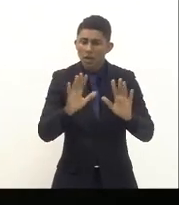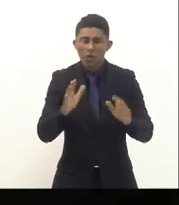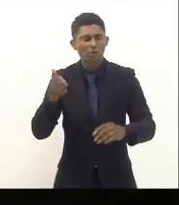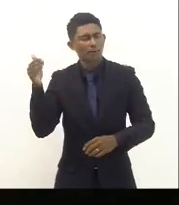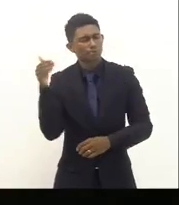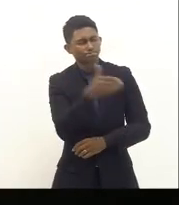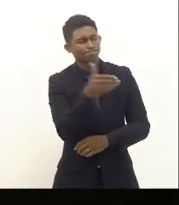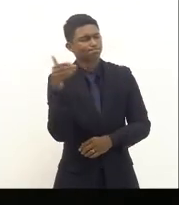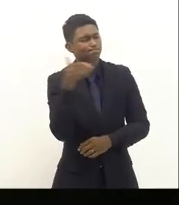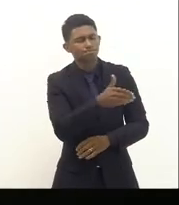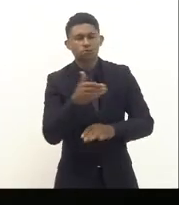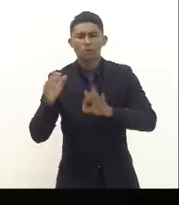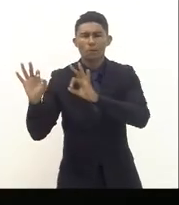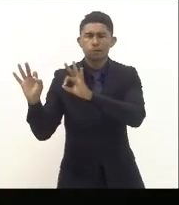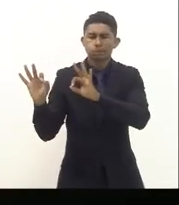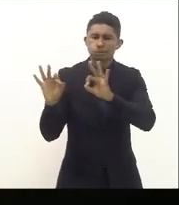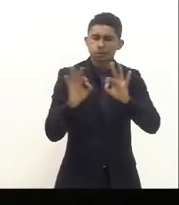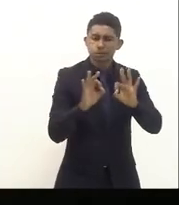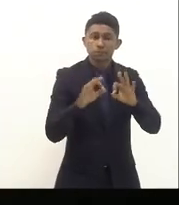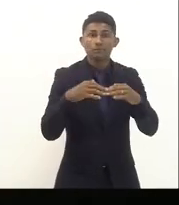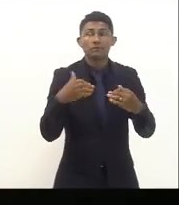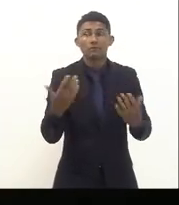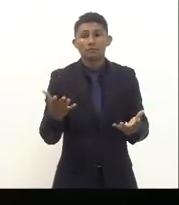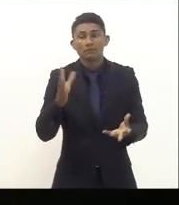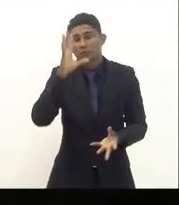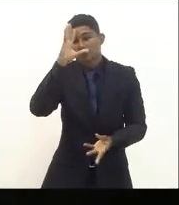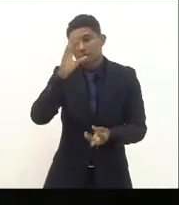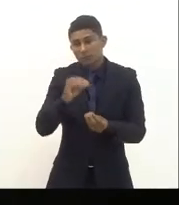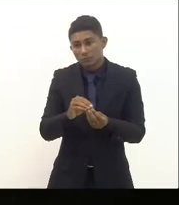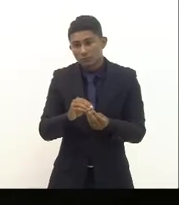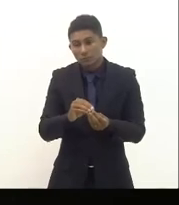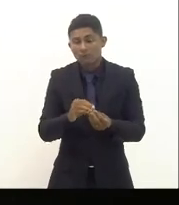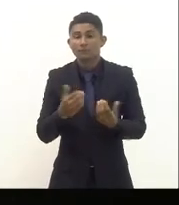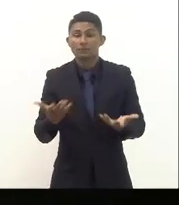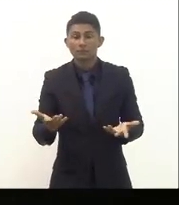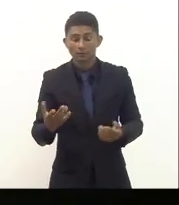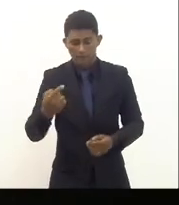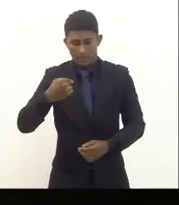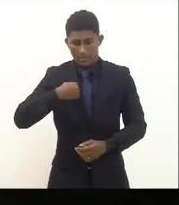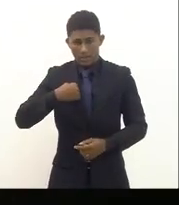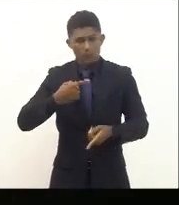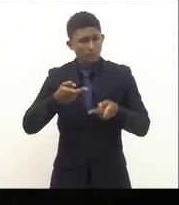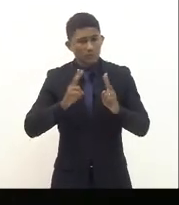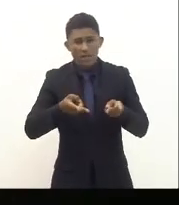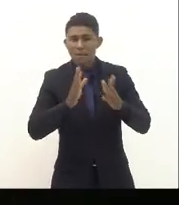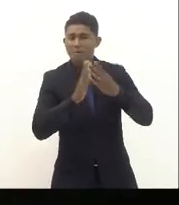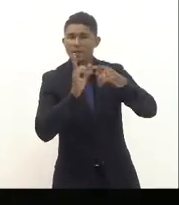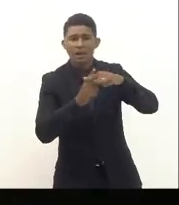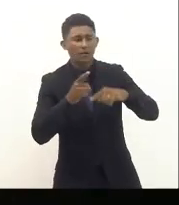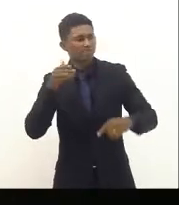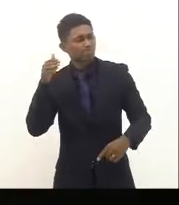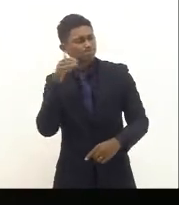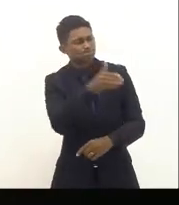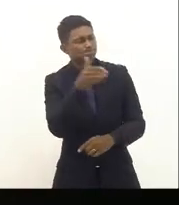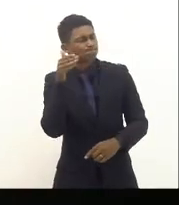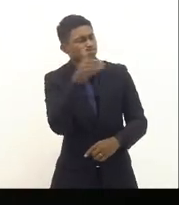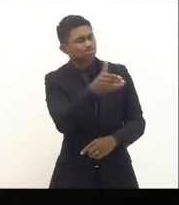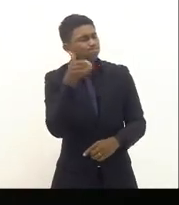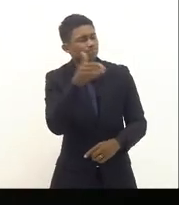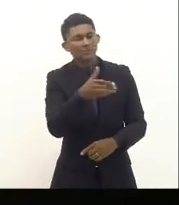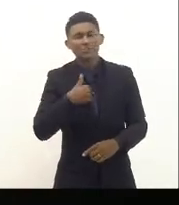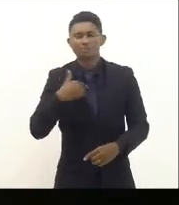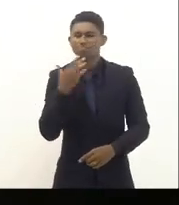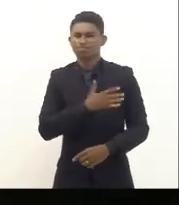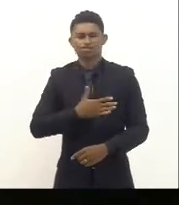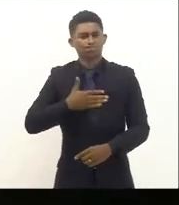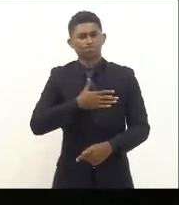rotineiramente é por isso que eu que sou sempre na igreja que tem o prazer em